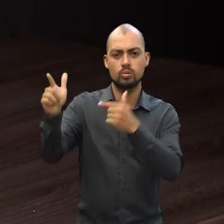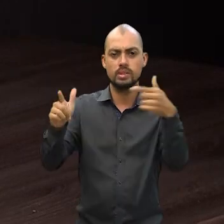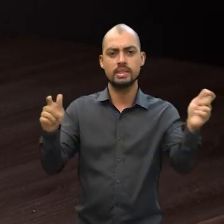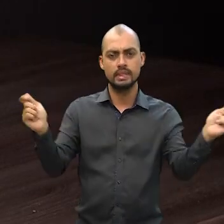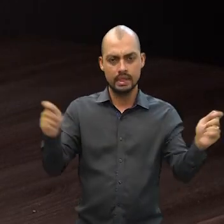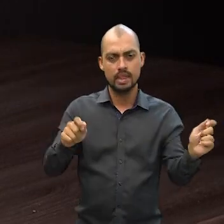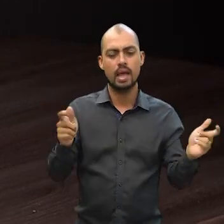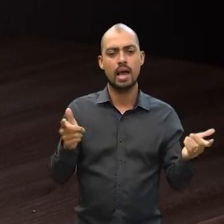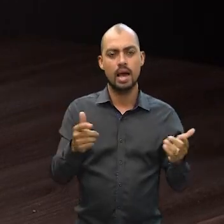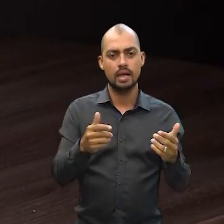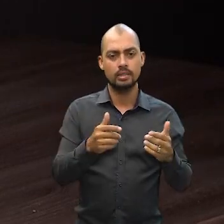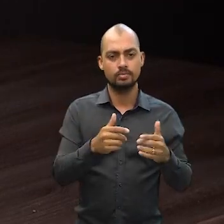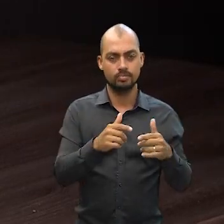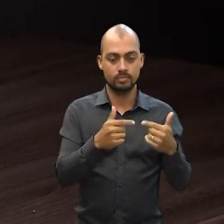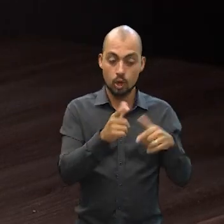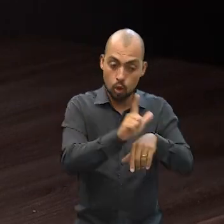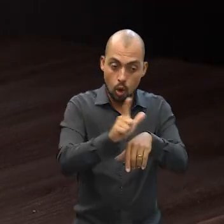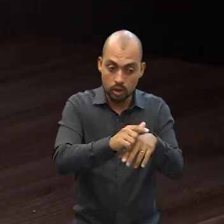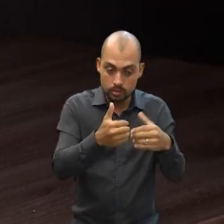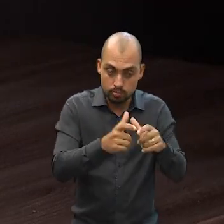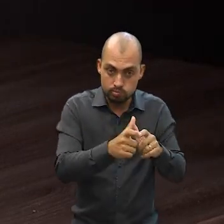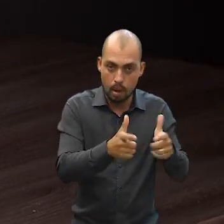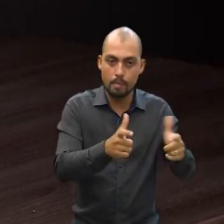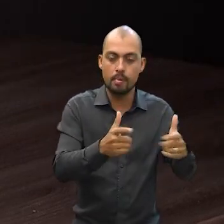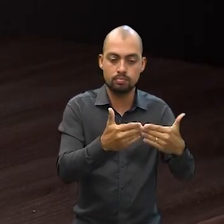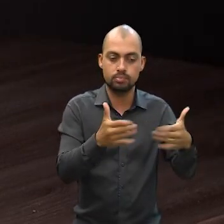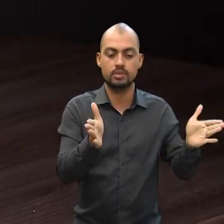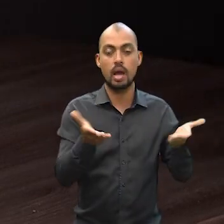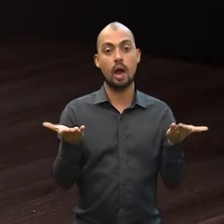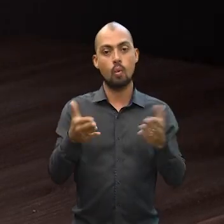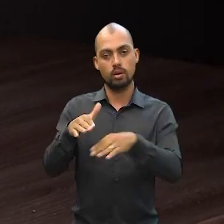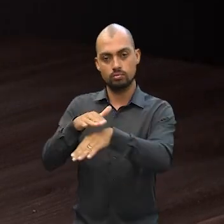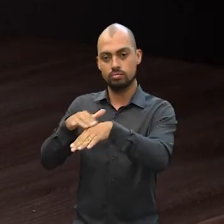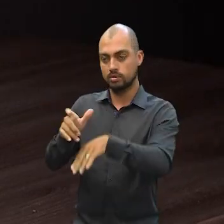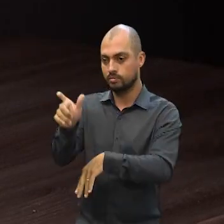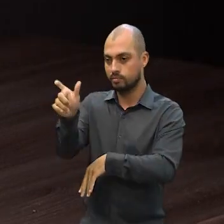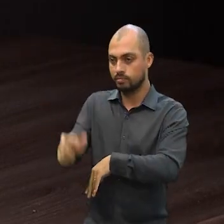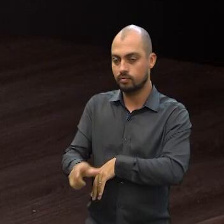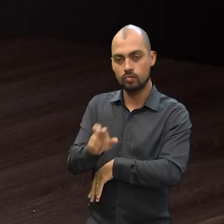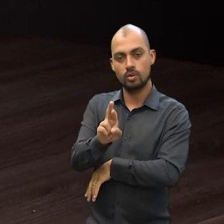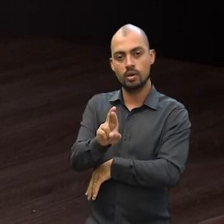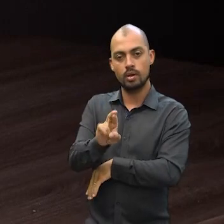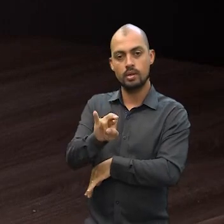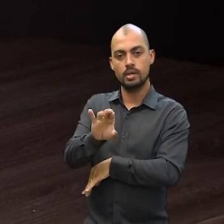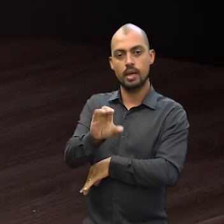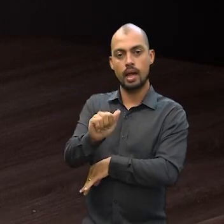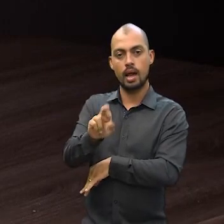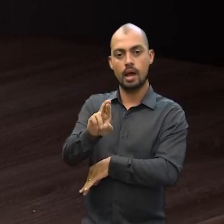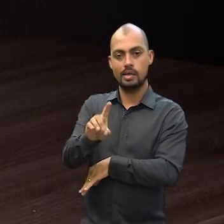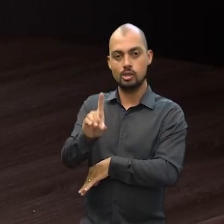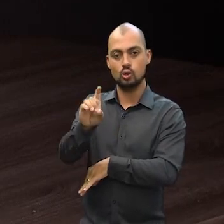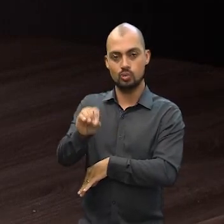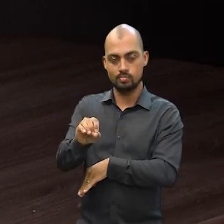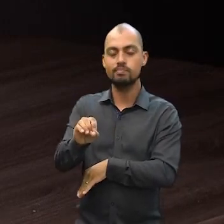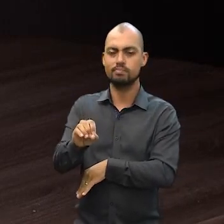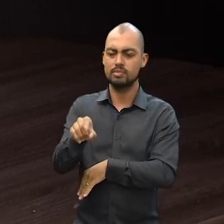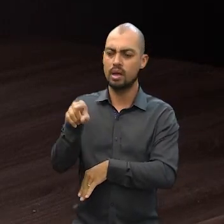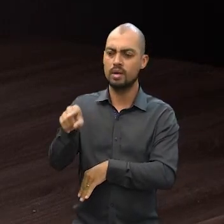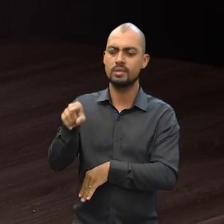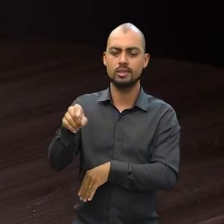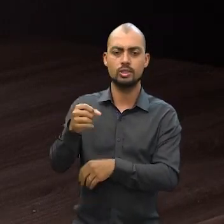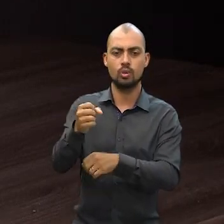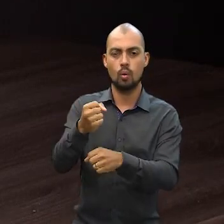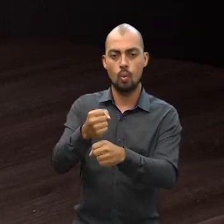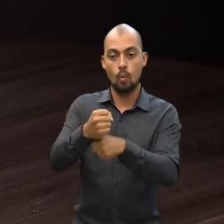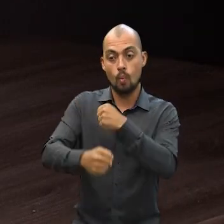inclusive, ampliar o seu negócio. E agora a gente vai conversar com o Ricardo Pereira, que desde 2016 teve